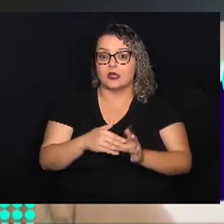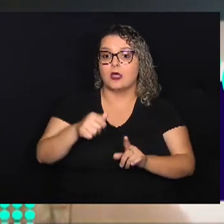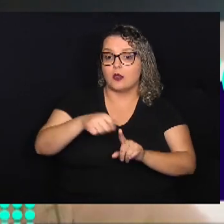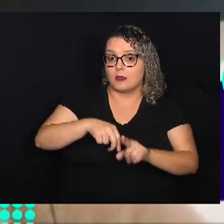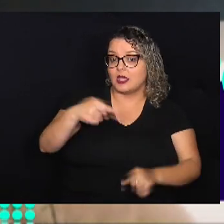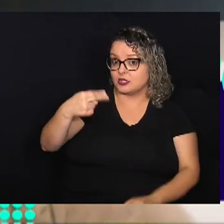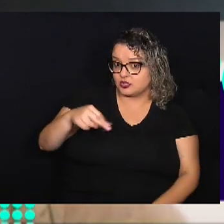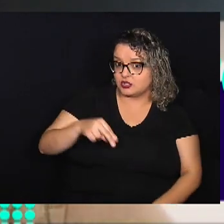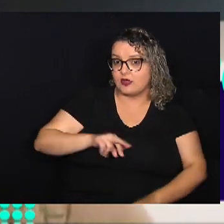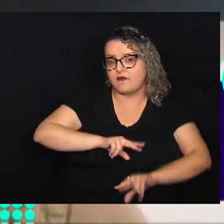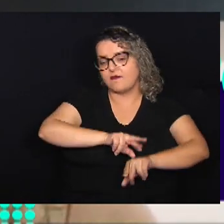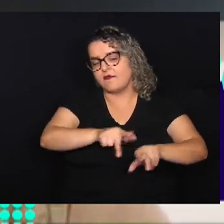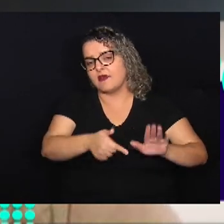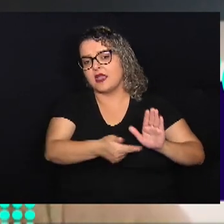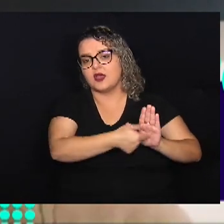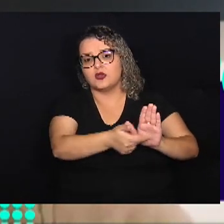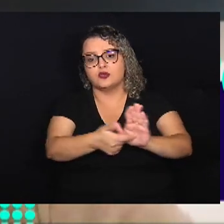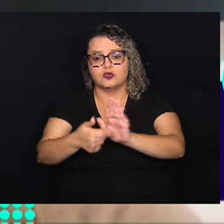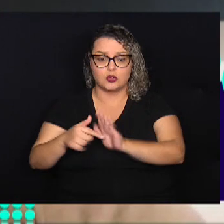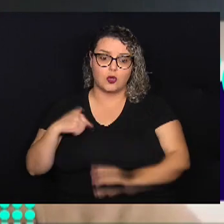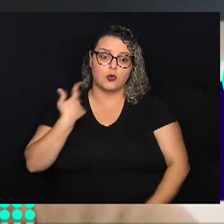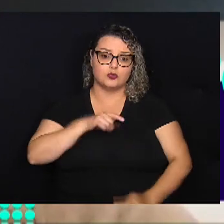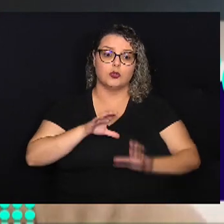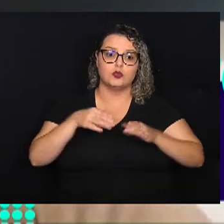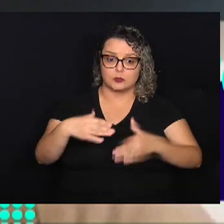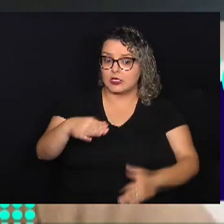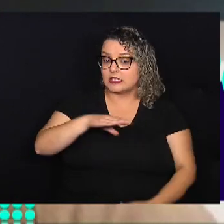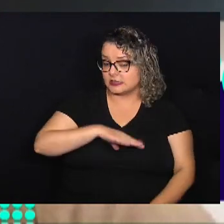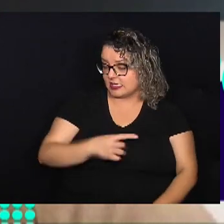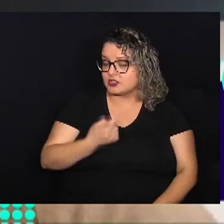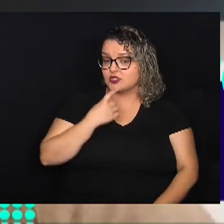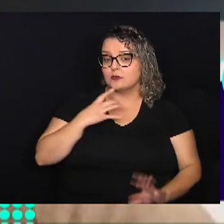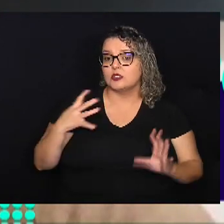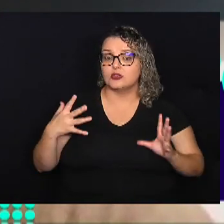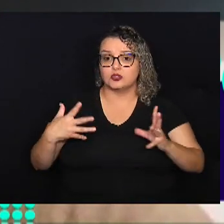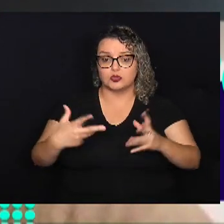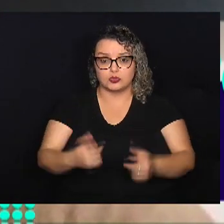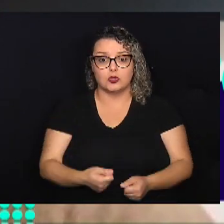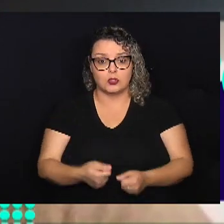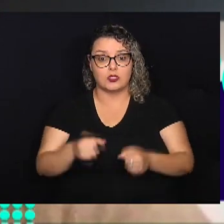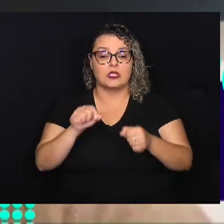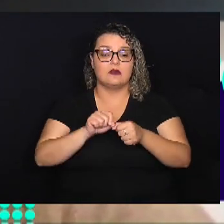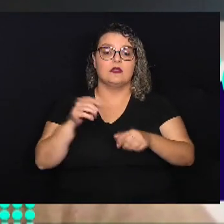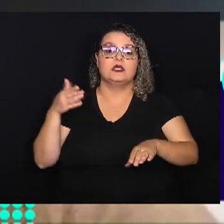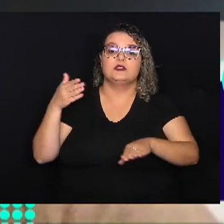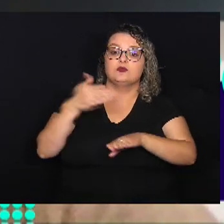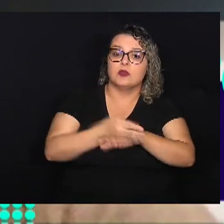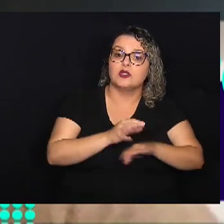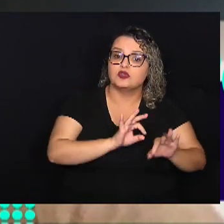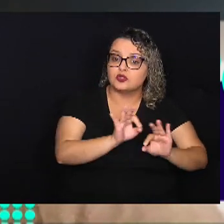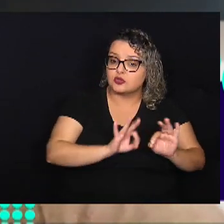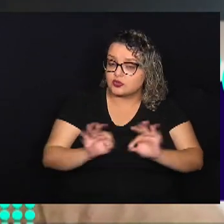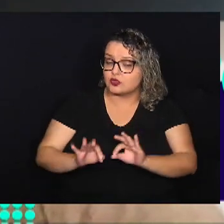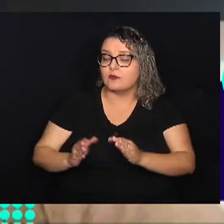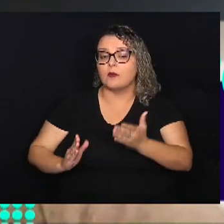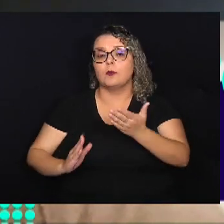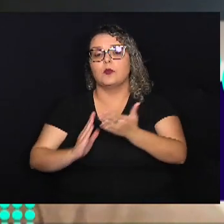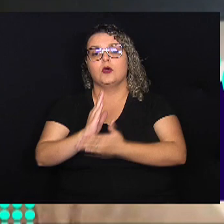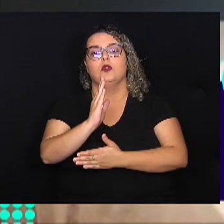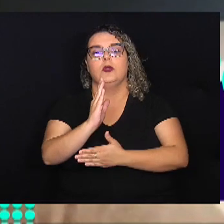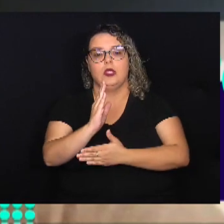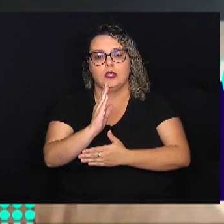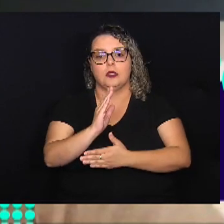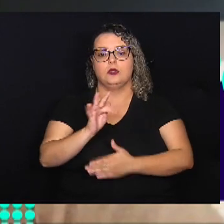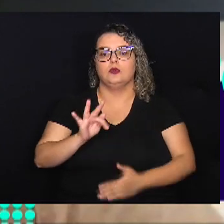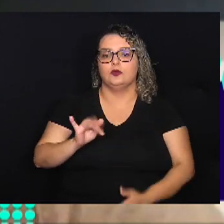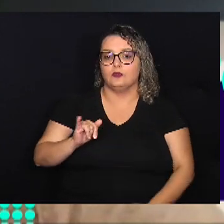série de apresentações com o nosso grupo pela cidade de Campinas, que fazem parte de um projeto que foi aprovado através do